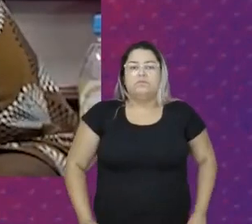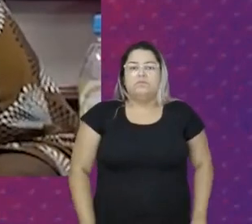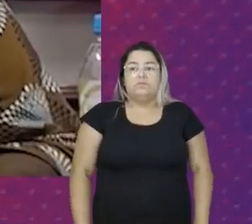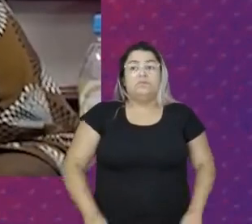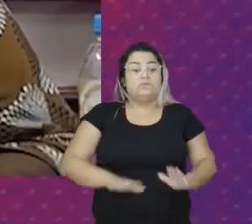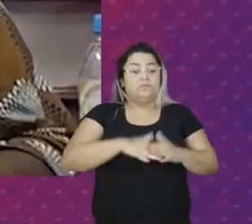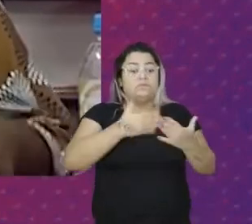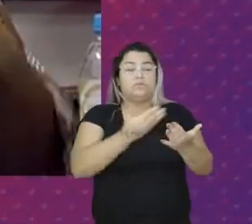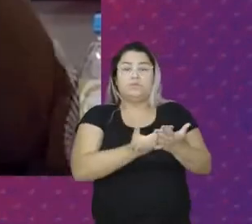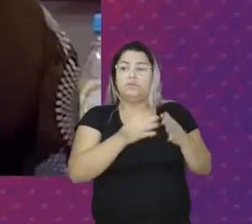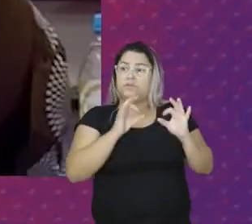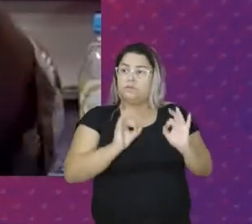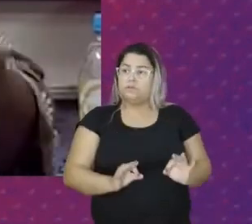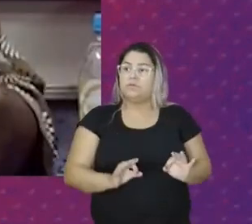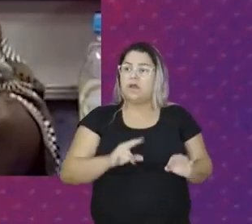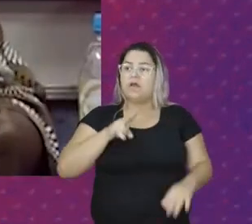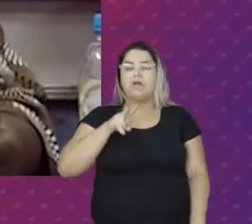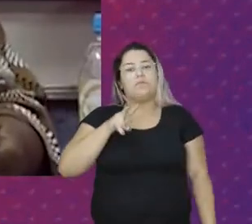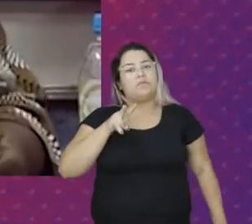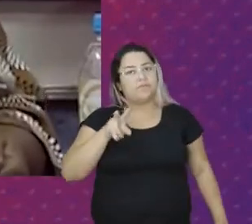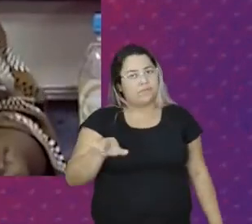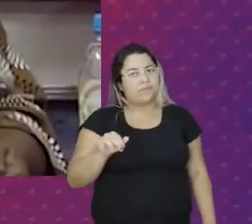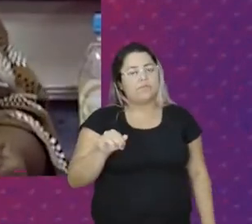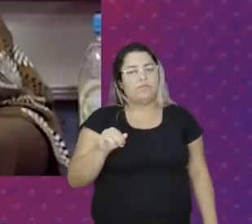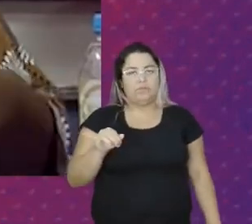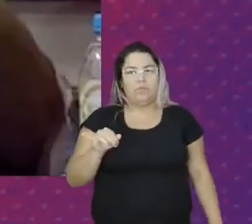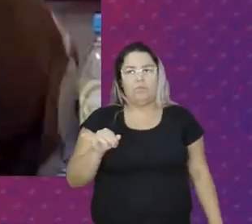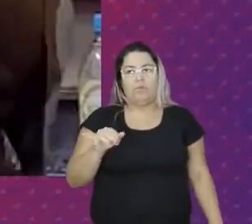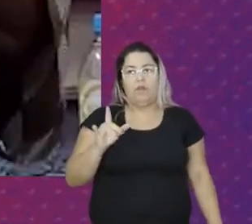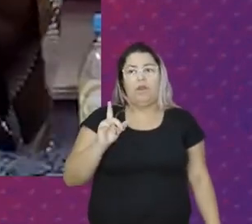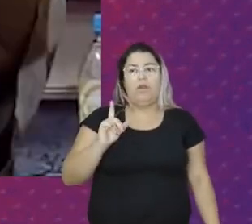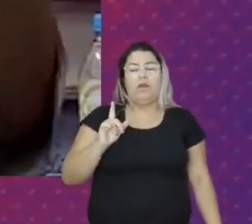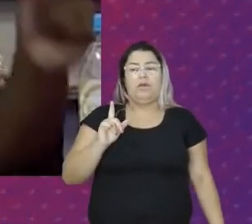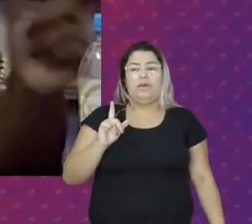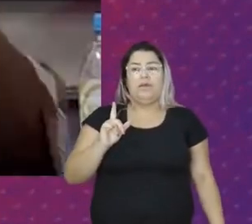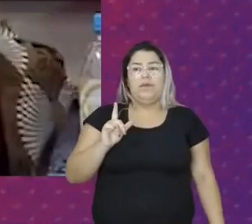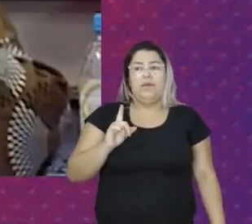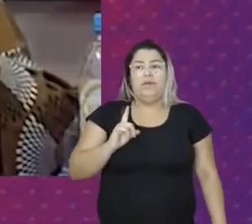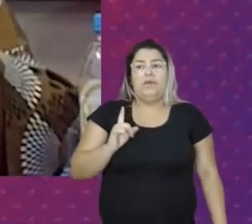com certeza vocês vão chegar, não é, na